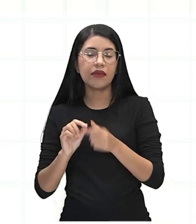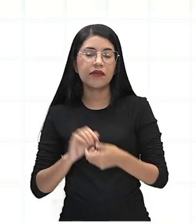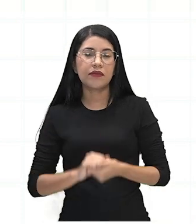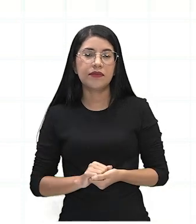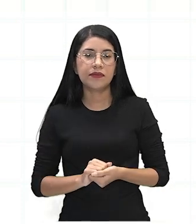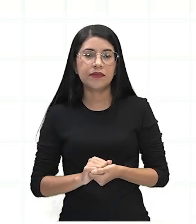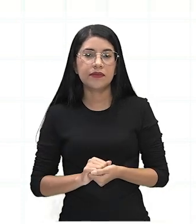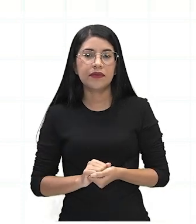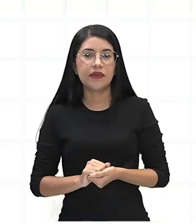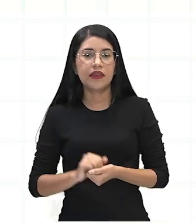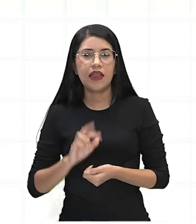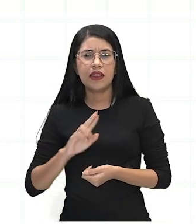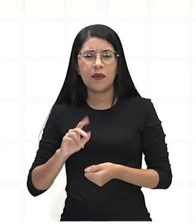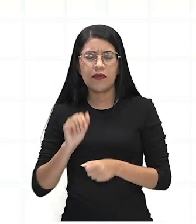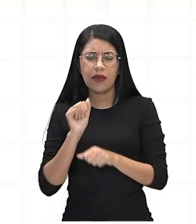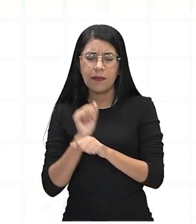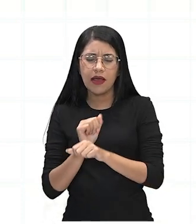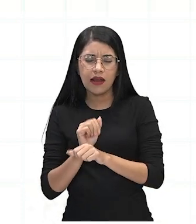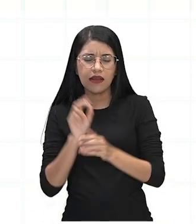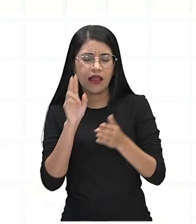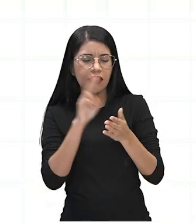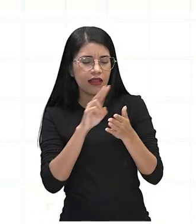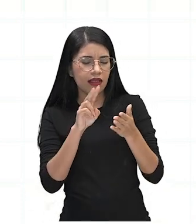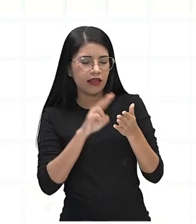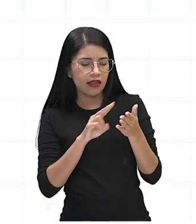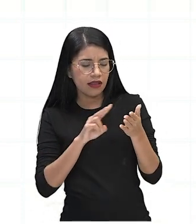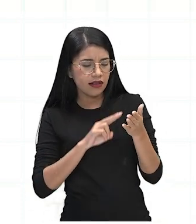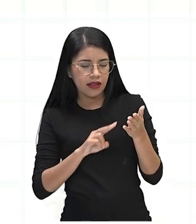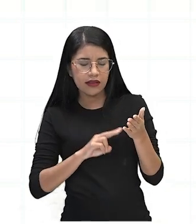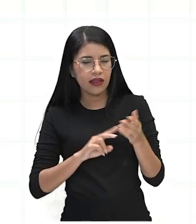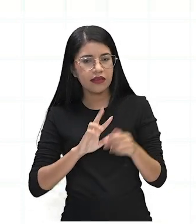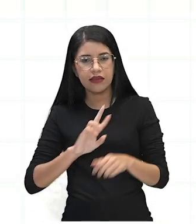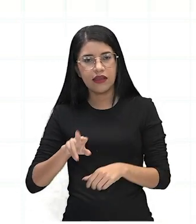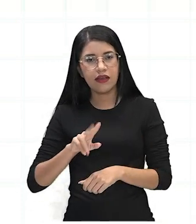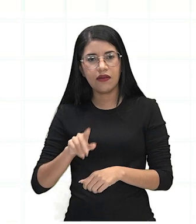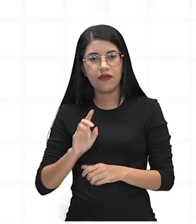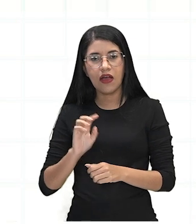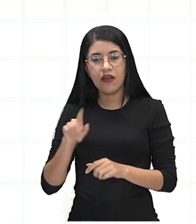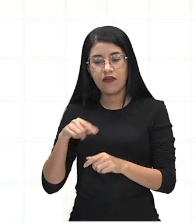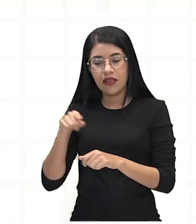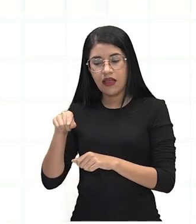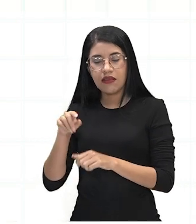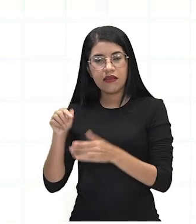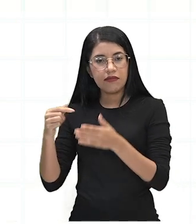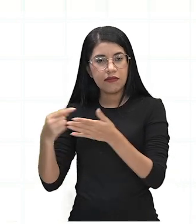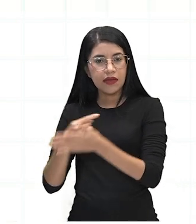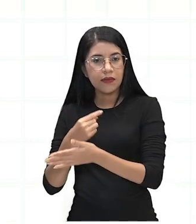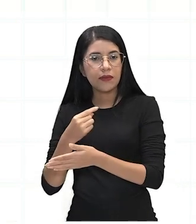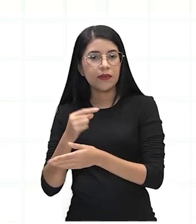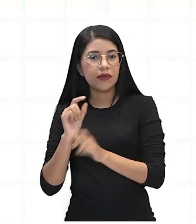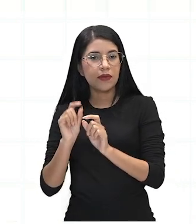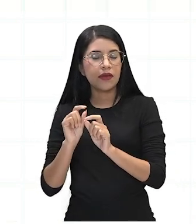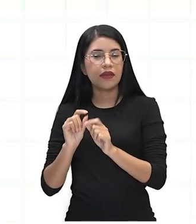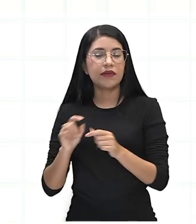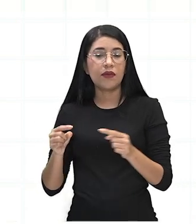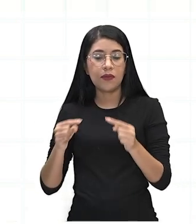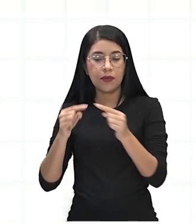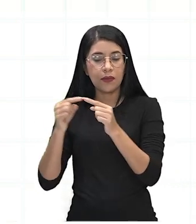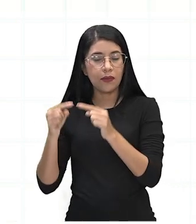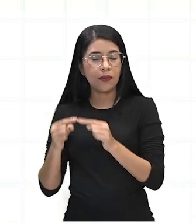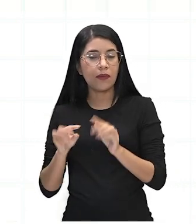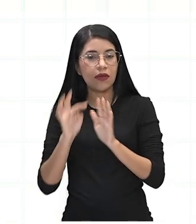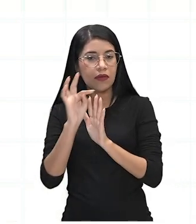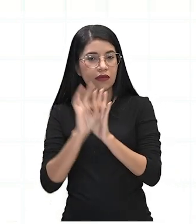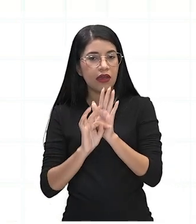né? Não é parar e ficar lá no texto, não. Eu vou ficar aqui nesse texto, ok? Não. Então, você vai fazer o quê, né? De acordo com o texto, é